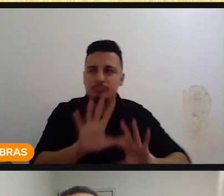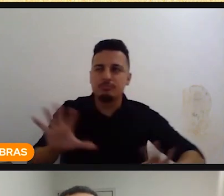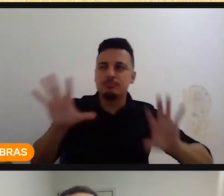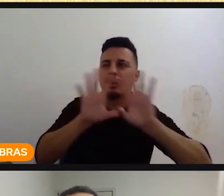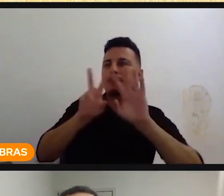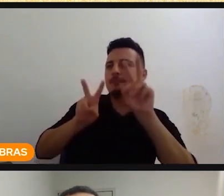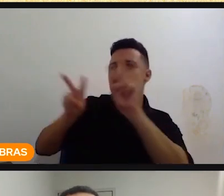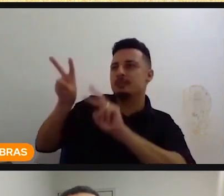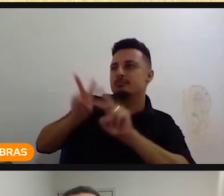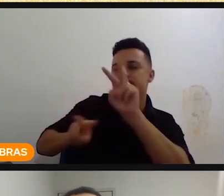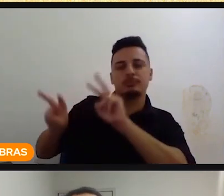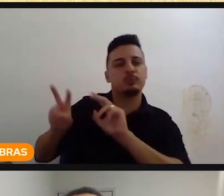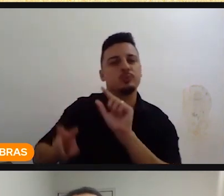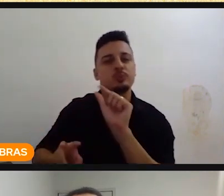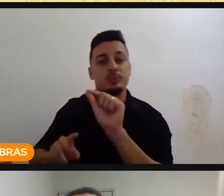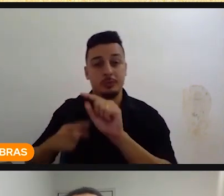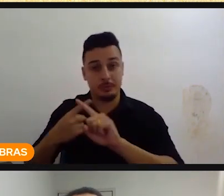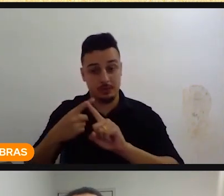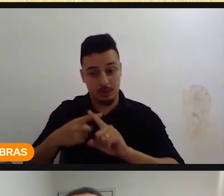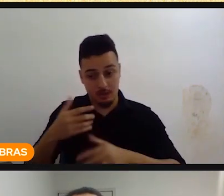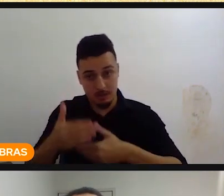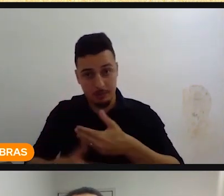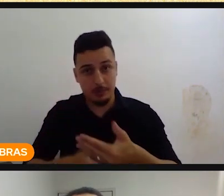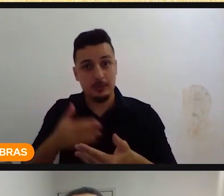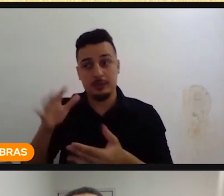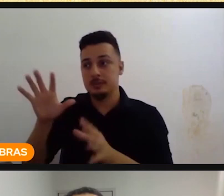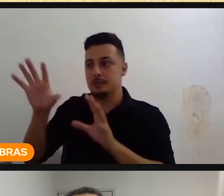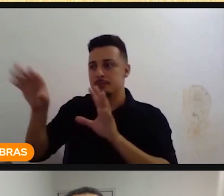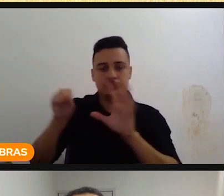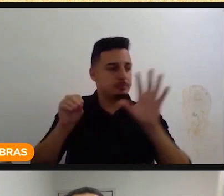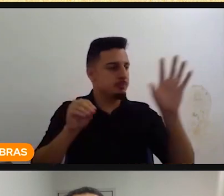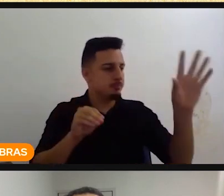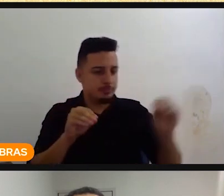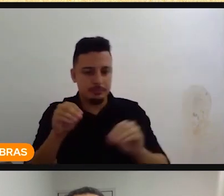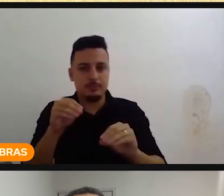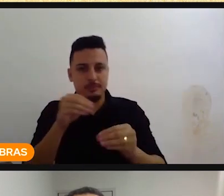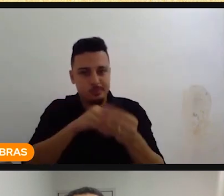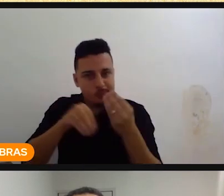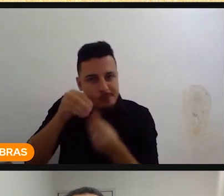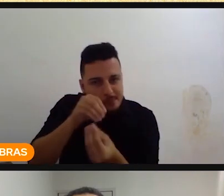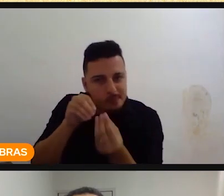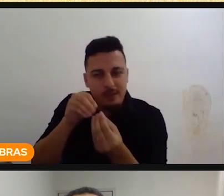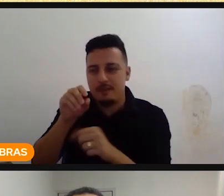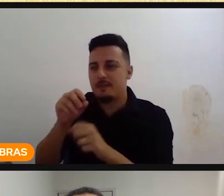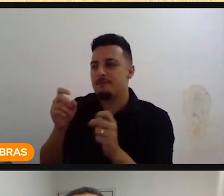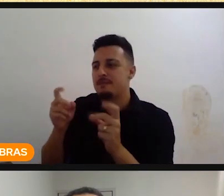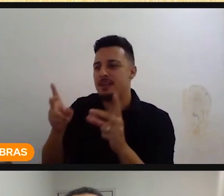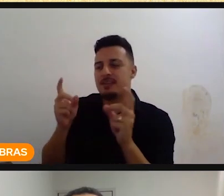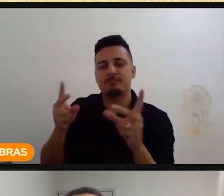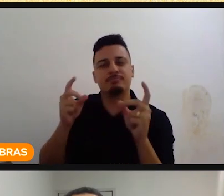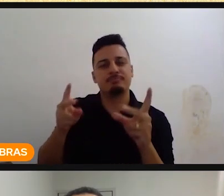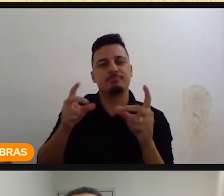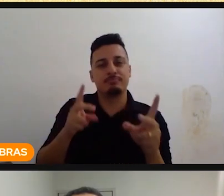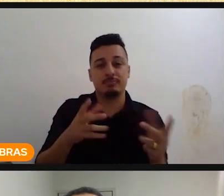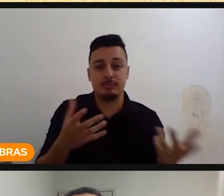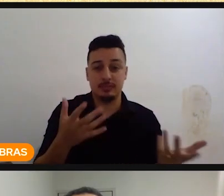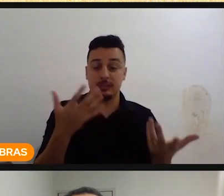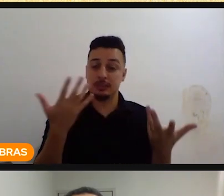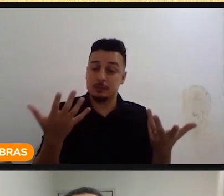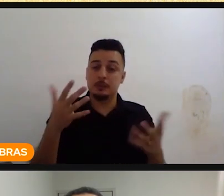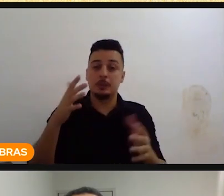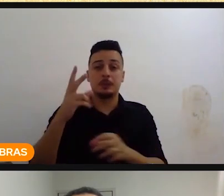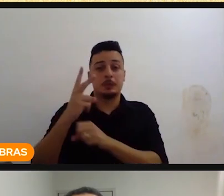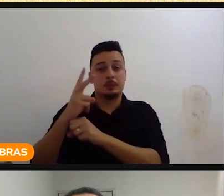fazer com que a gente consiga depois defender e vender esse projeto para que ele seja viabilizado. E nós, então, durante 2 anos, nós